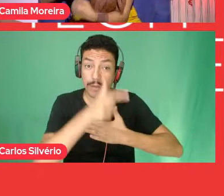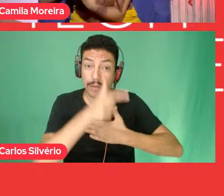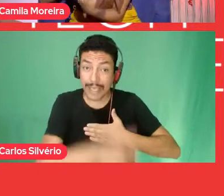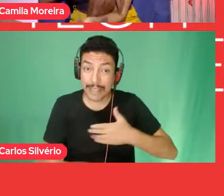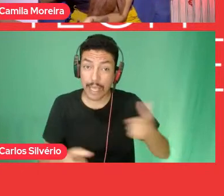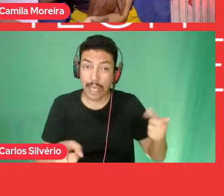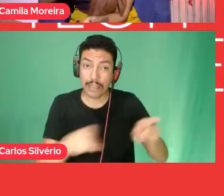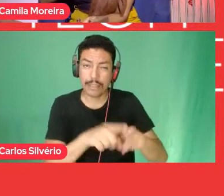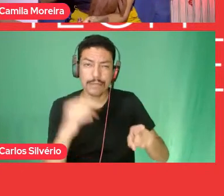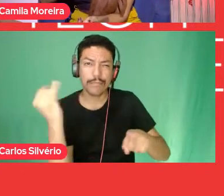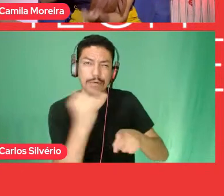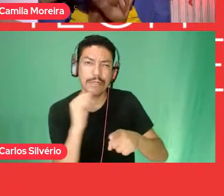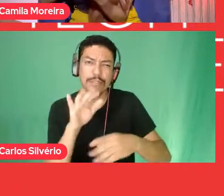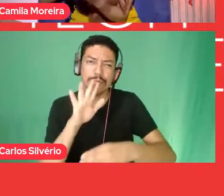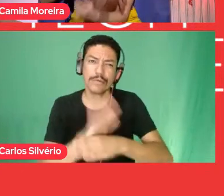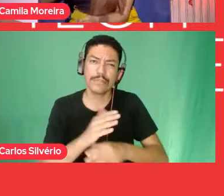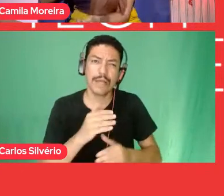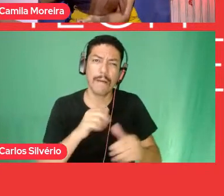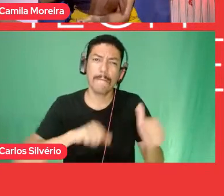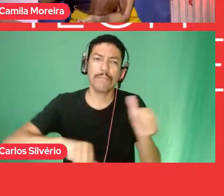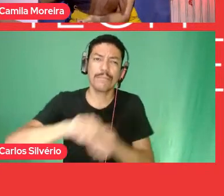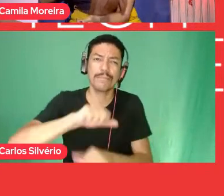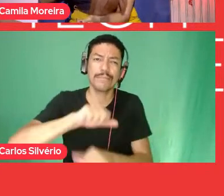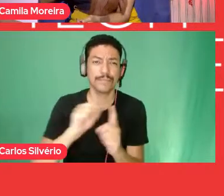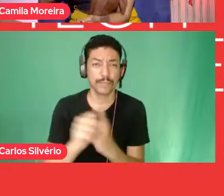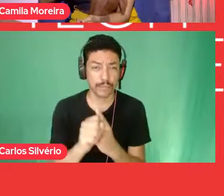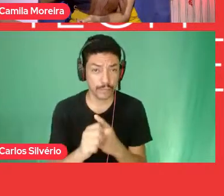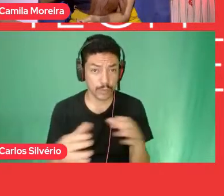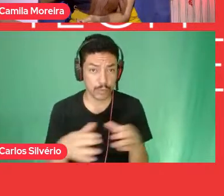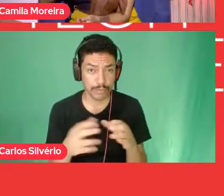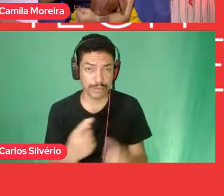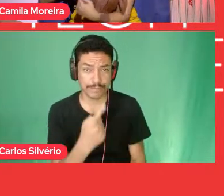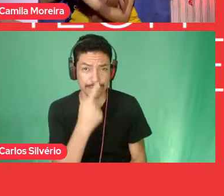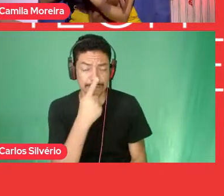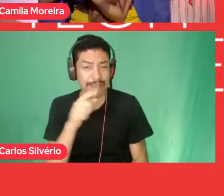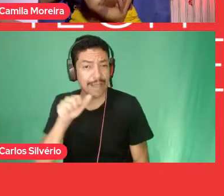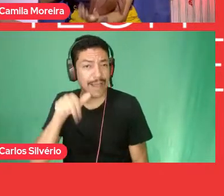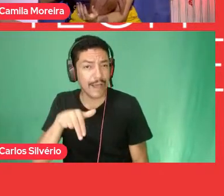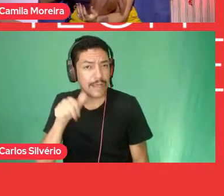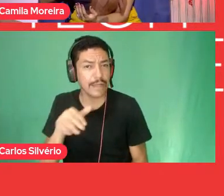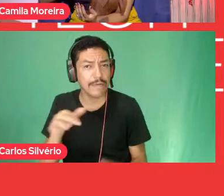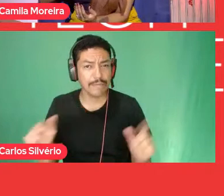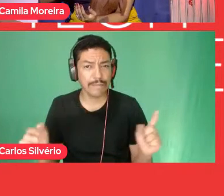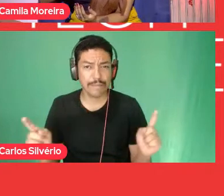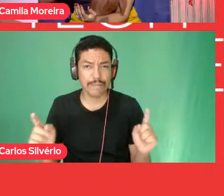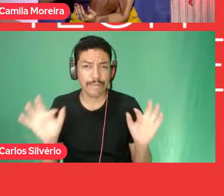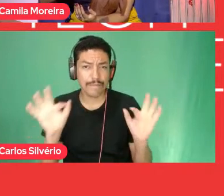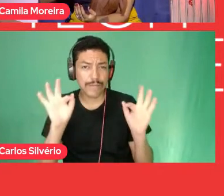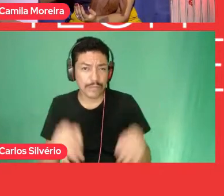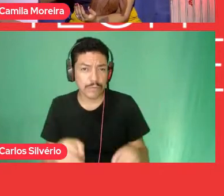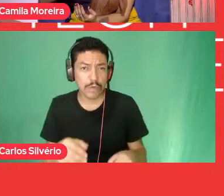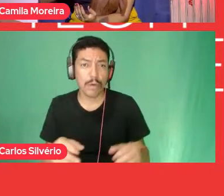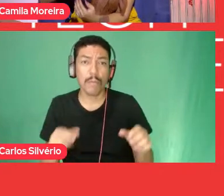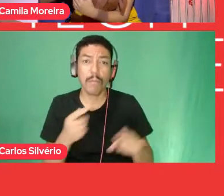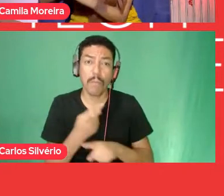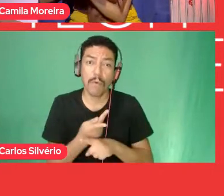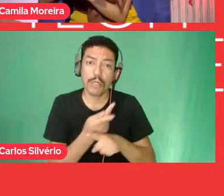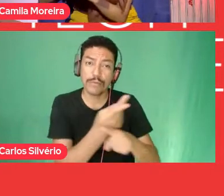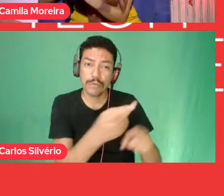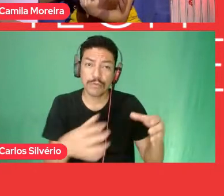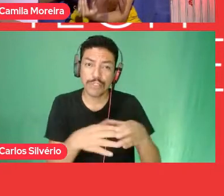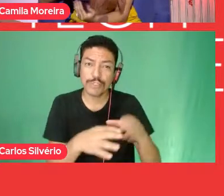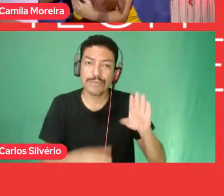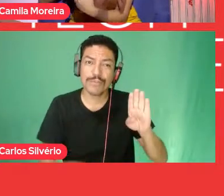todo. E dos grupos de afinidade, a Ana fechou aí com chave de ouro esse convite. Também você pode procurar o time de Belong da sua GU